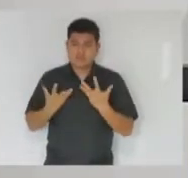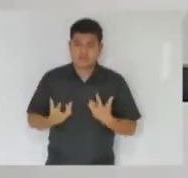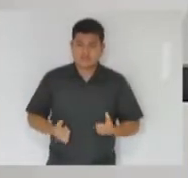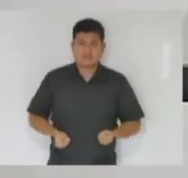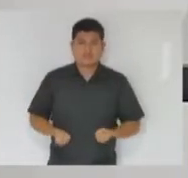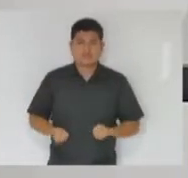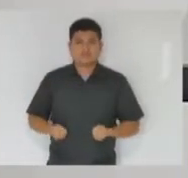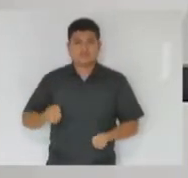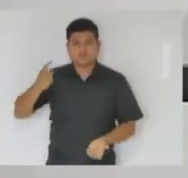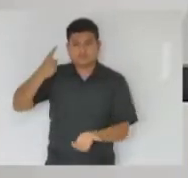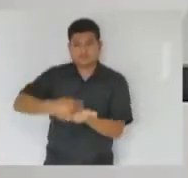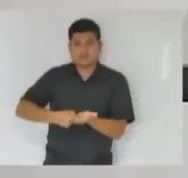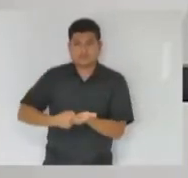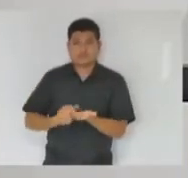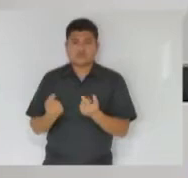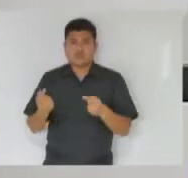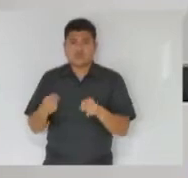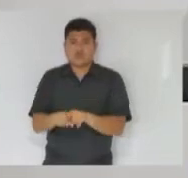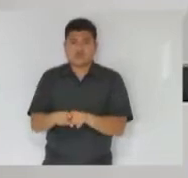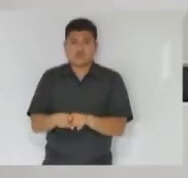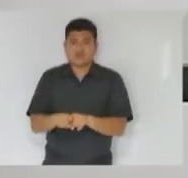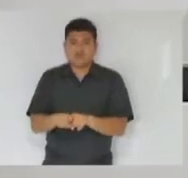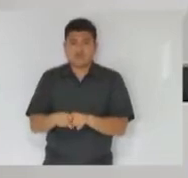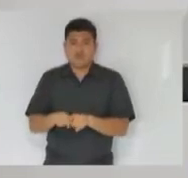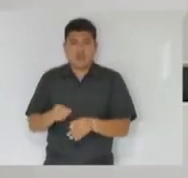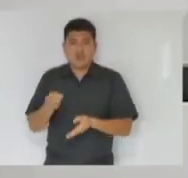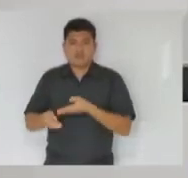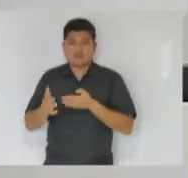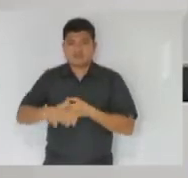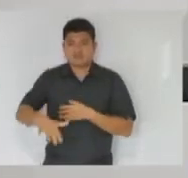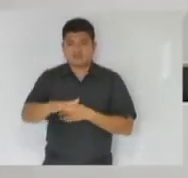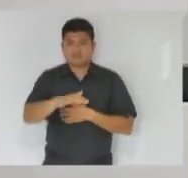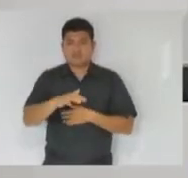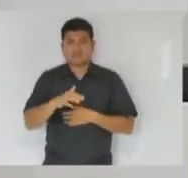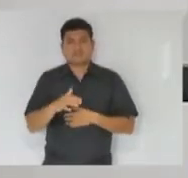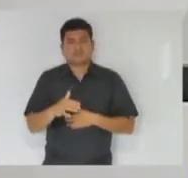um convênio desse hospital, que atende toda a região,